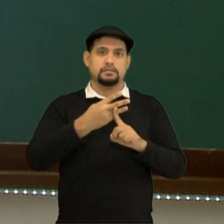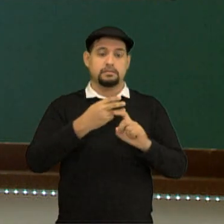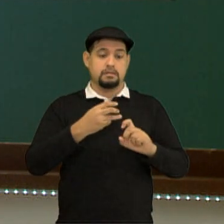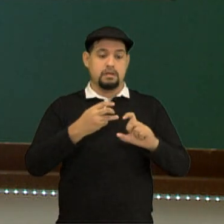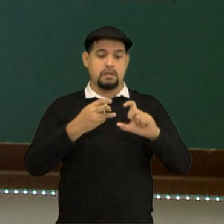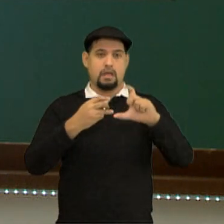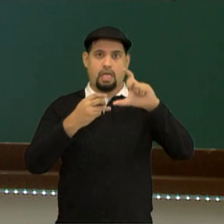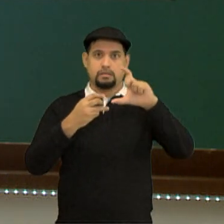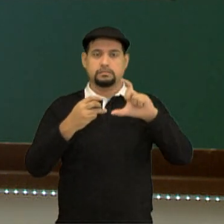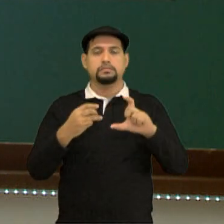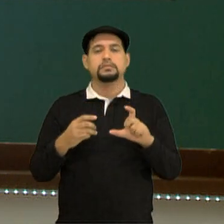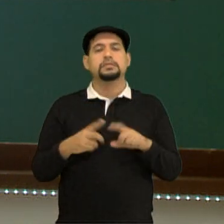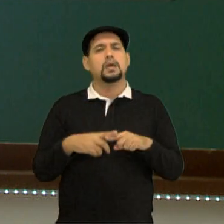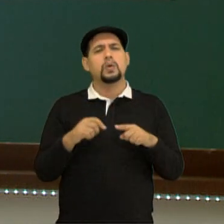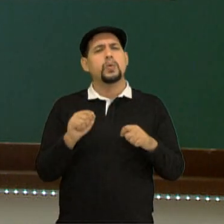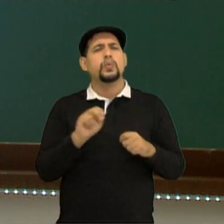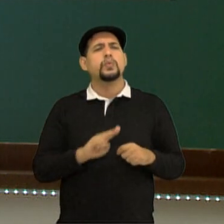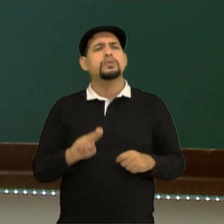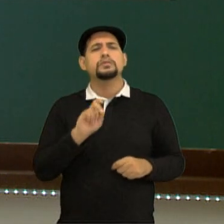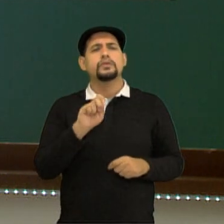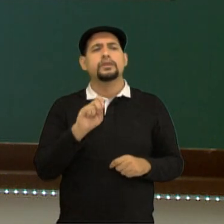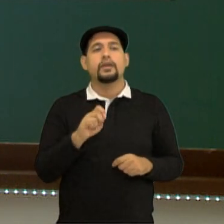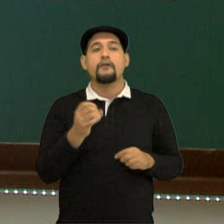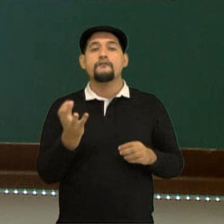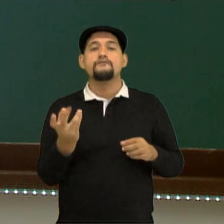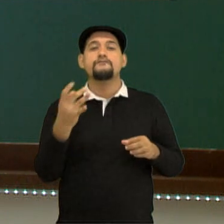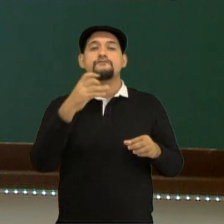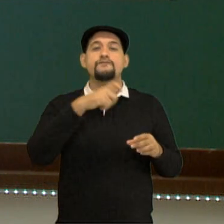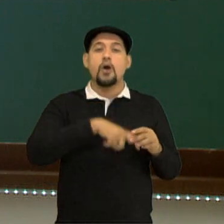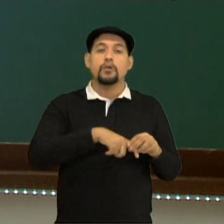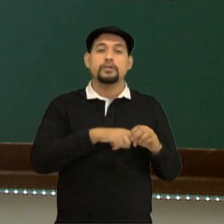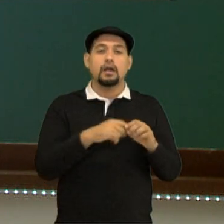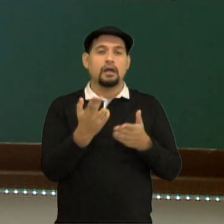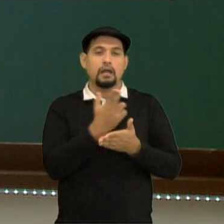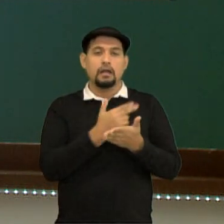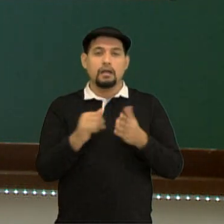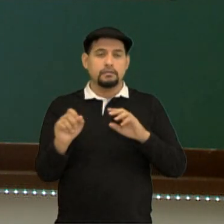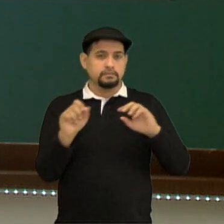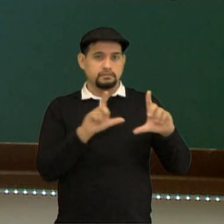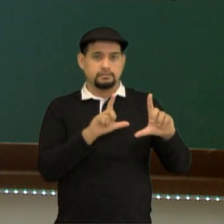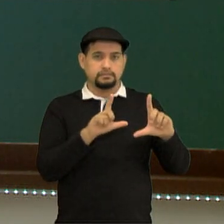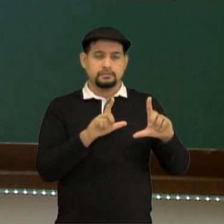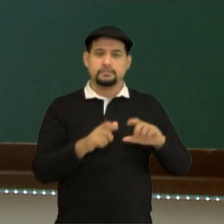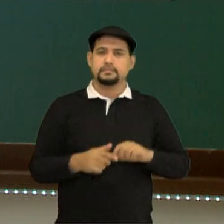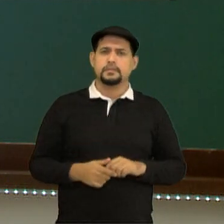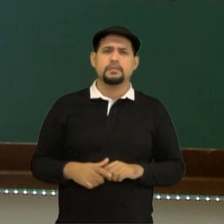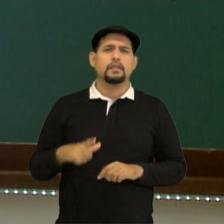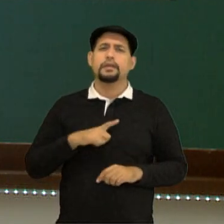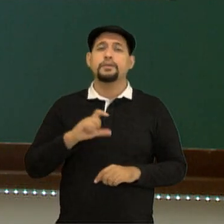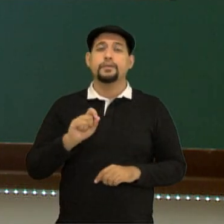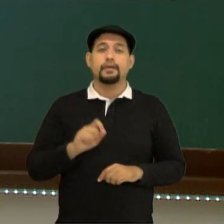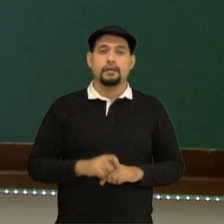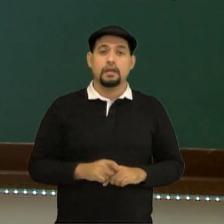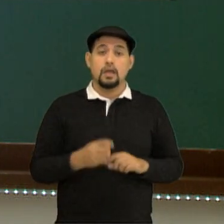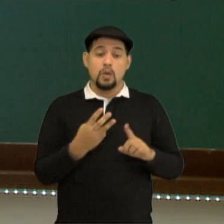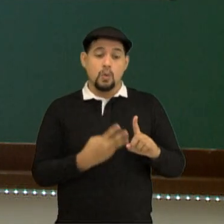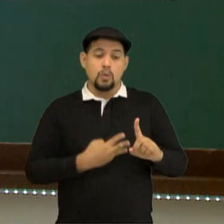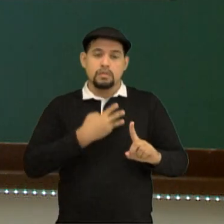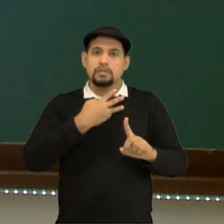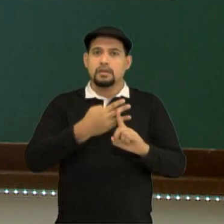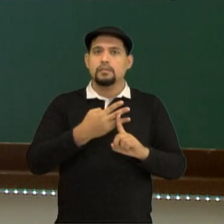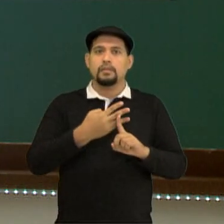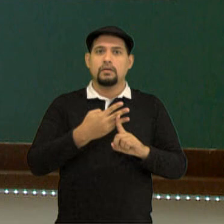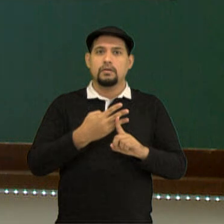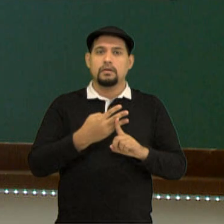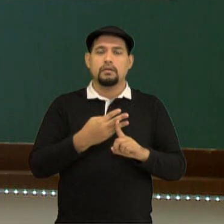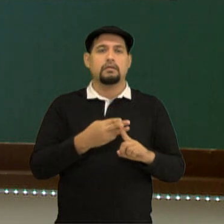gente, não tem dúvida, pega e volta para o desenho. Então, esse do meio aqui tem o triplo da altura desse de baixo